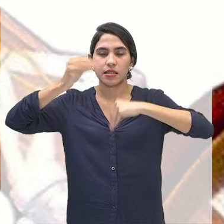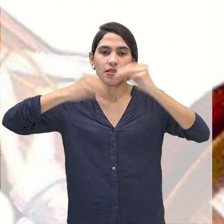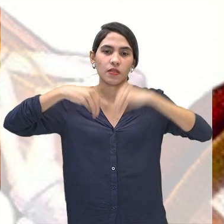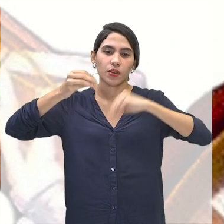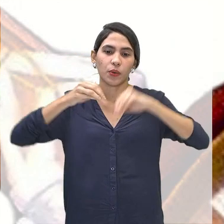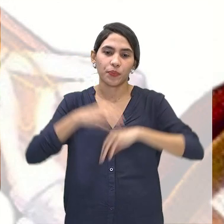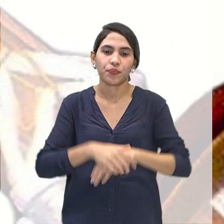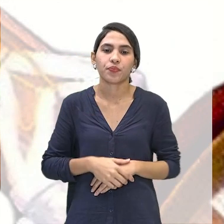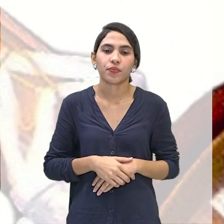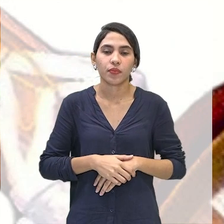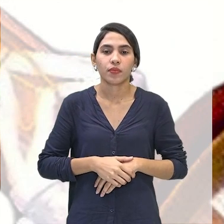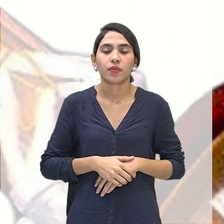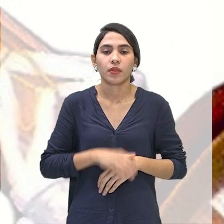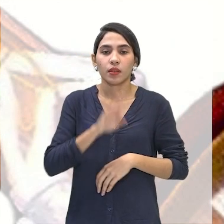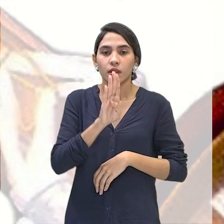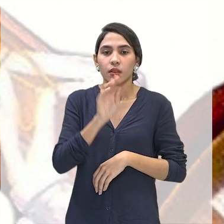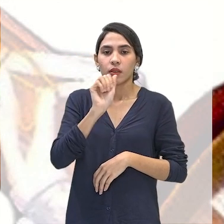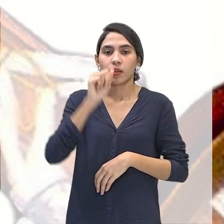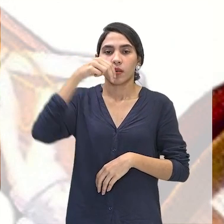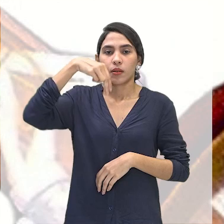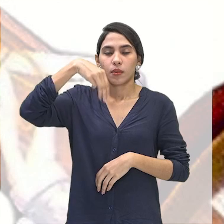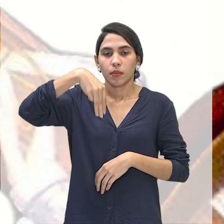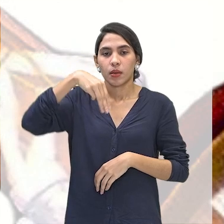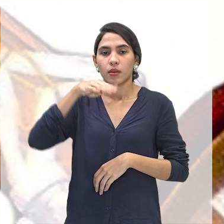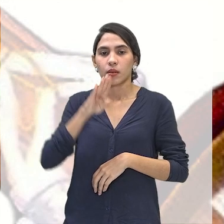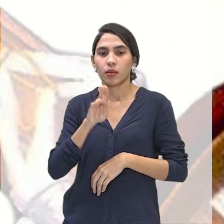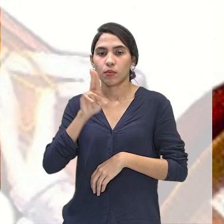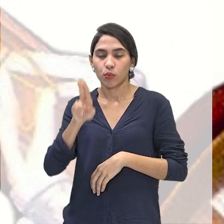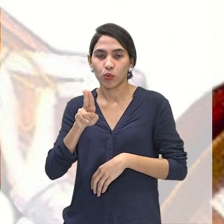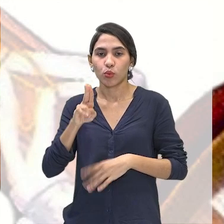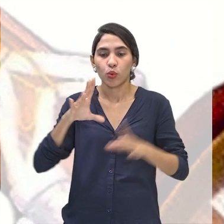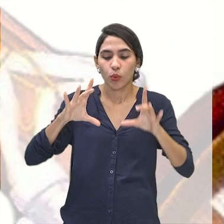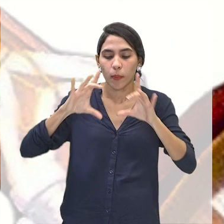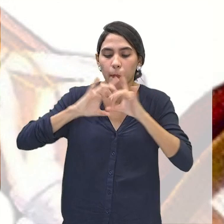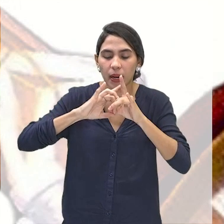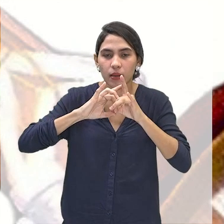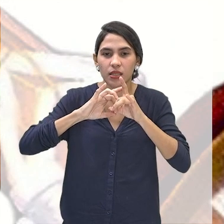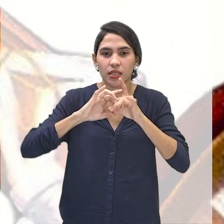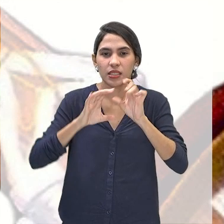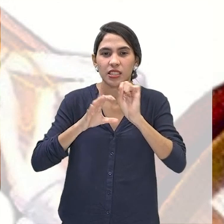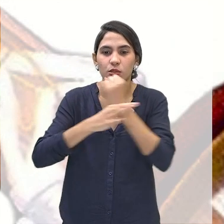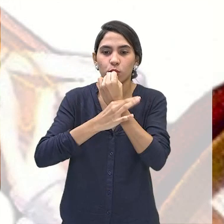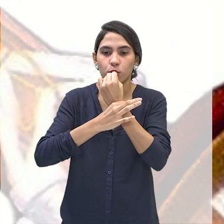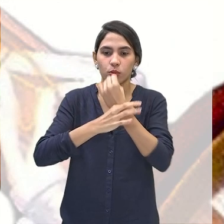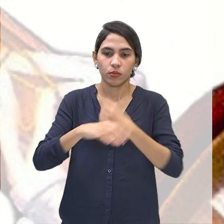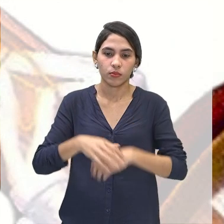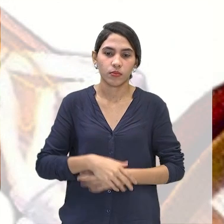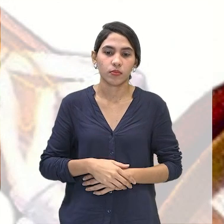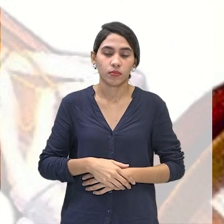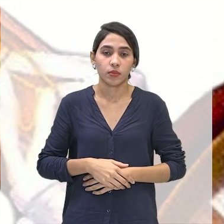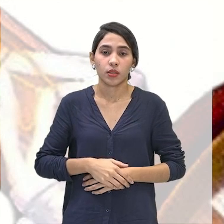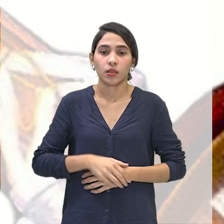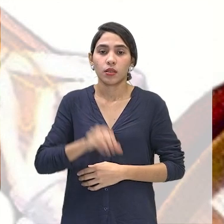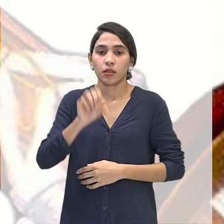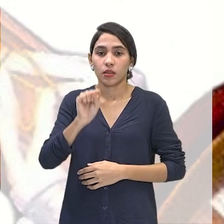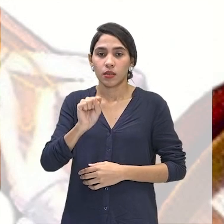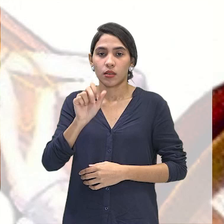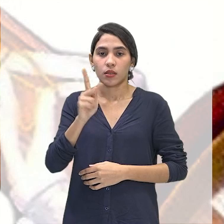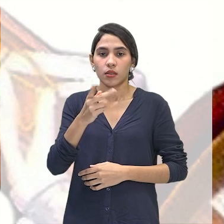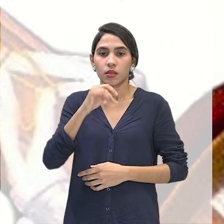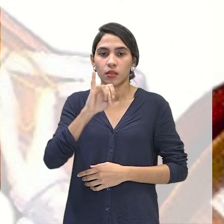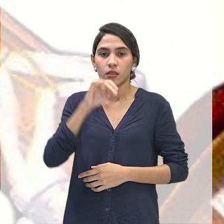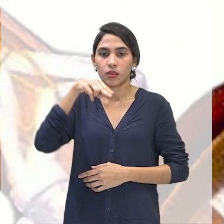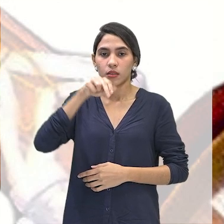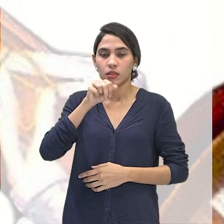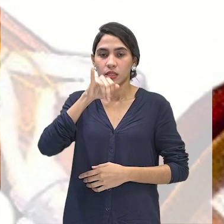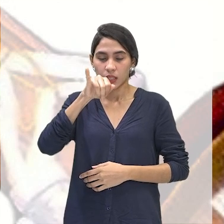varetas de bambu, elas fiquem unidas, tá? Bom, essa Shinai, ela é construída para se poder praticar